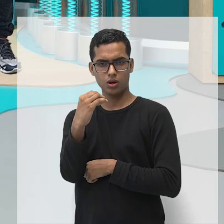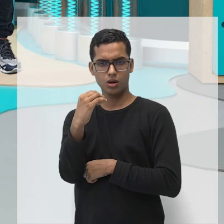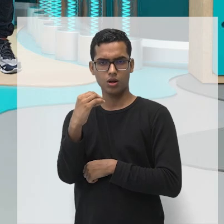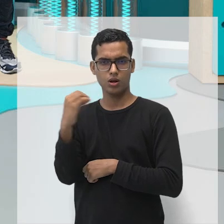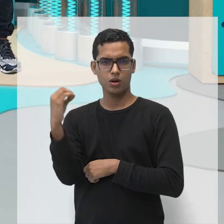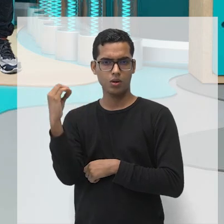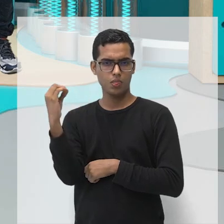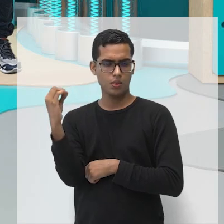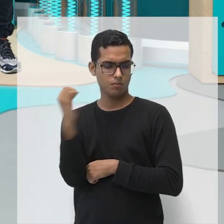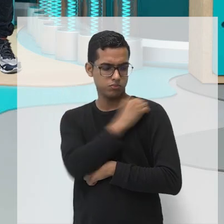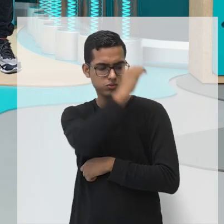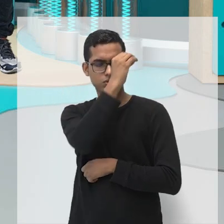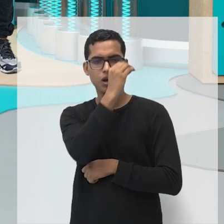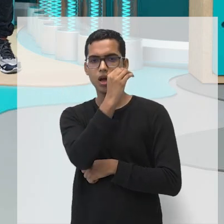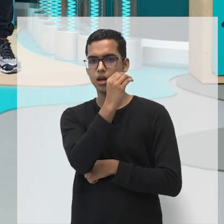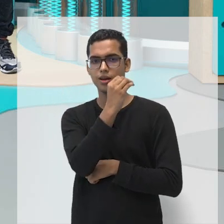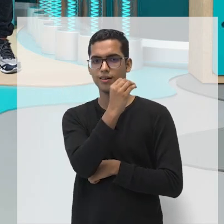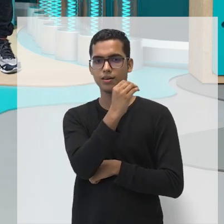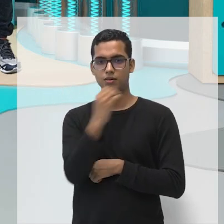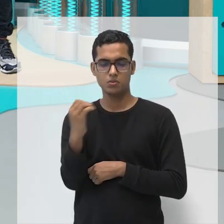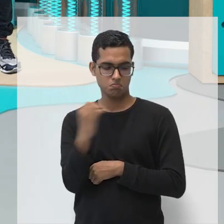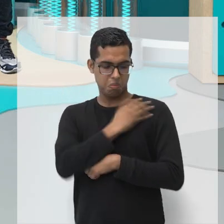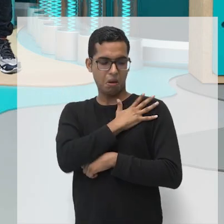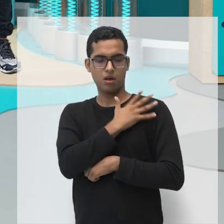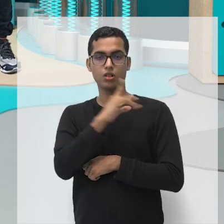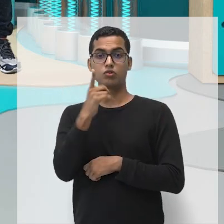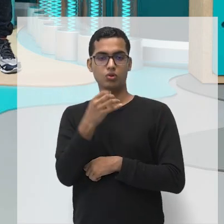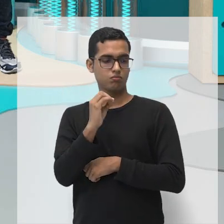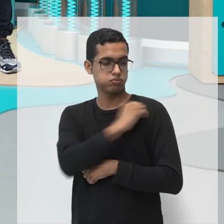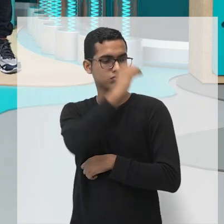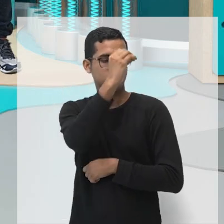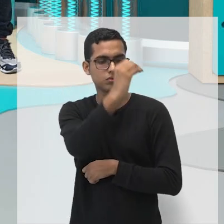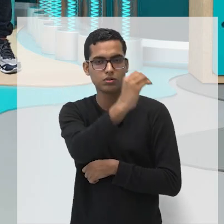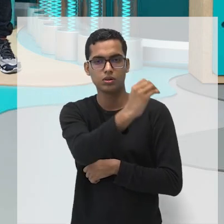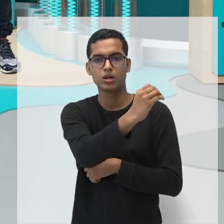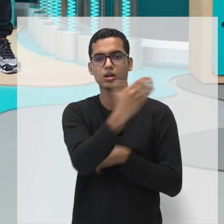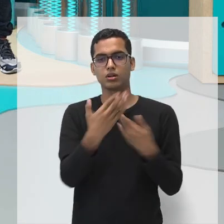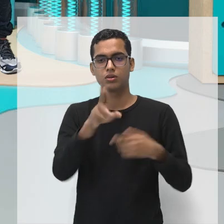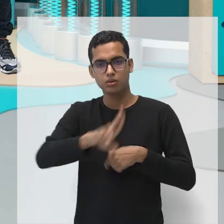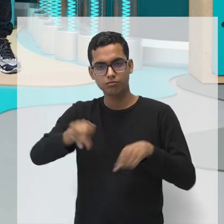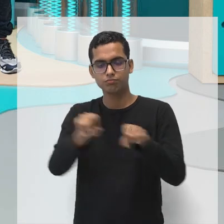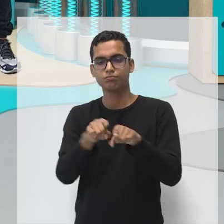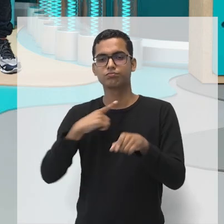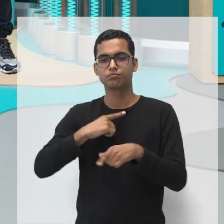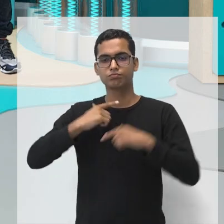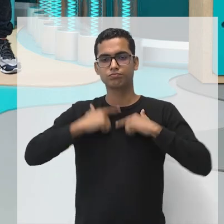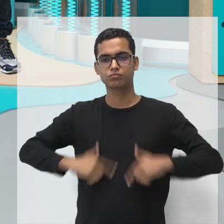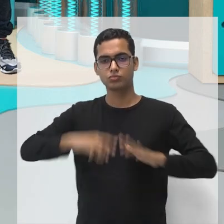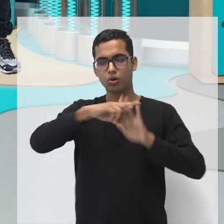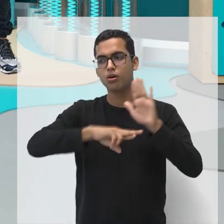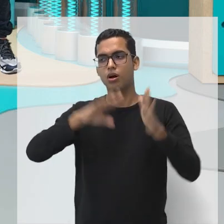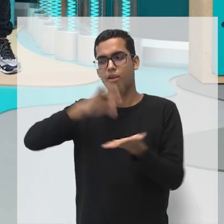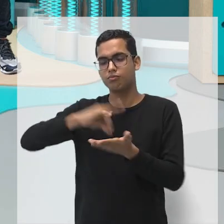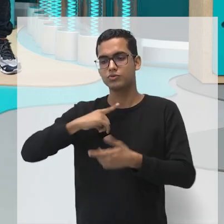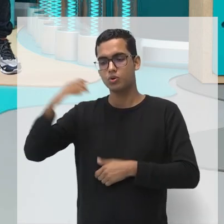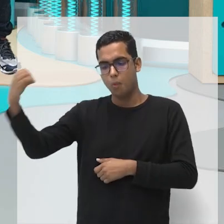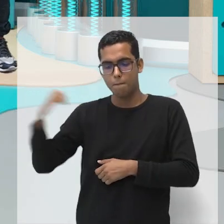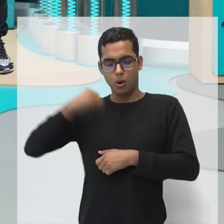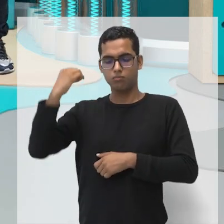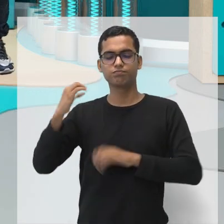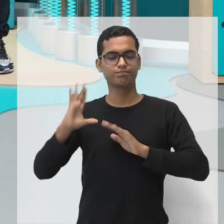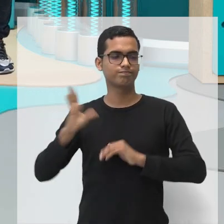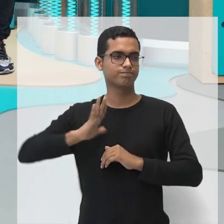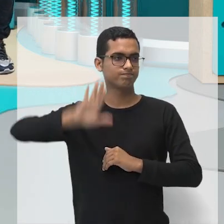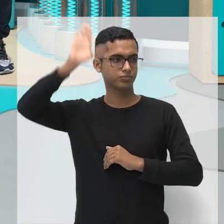aí não estouram, vão embora. Mas a gente precisa usar esse princípio do jogo limpo e dizer, eu fui acertado. E aí levanta a